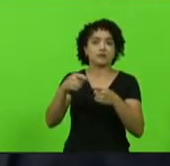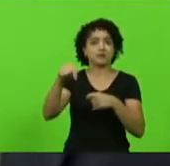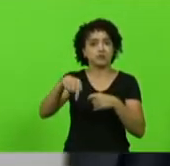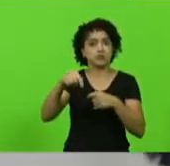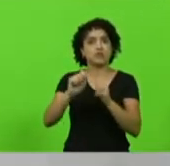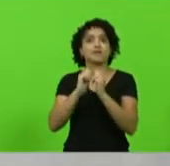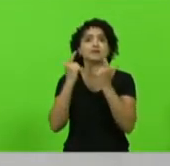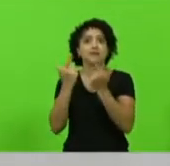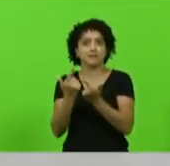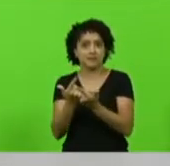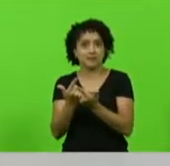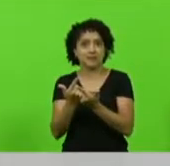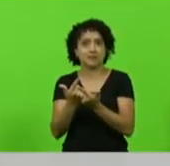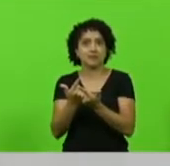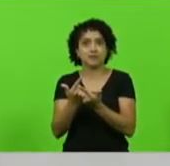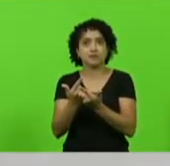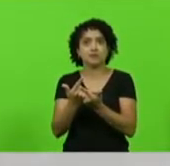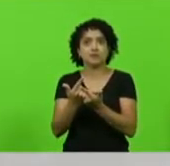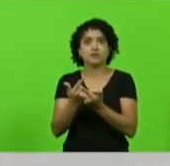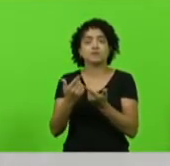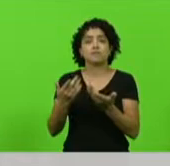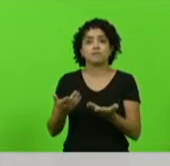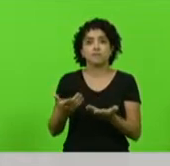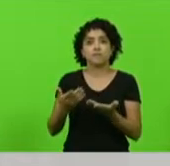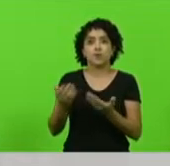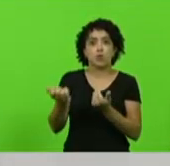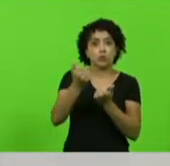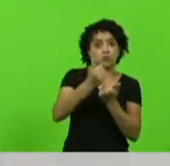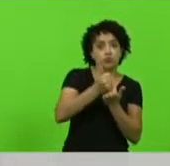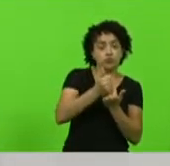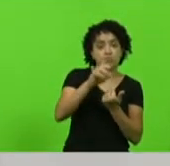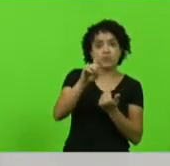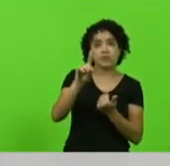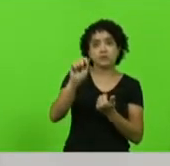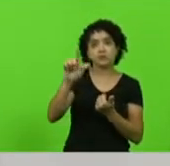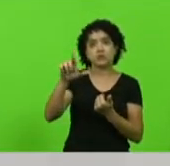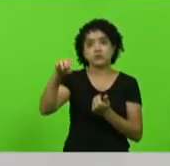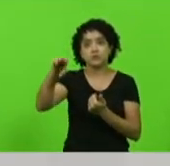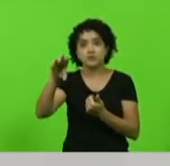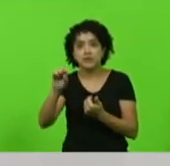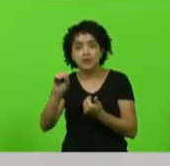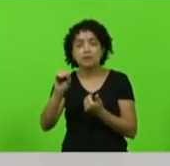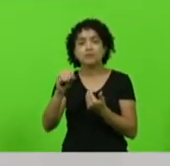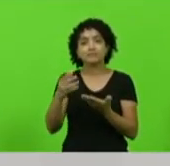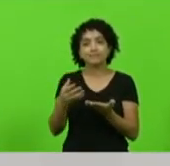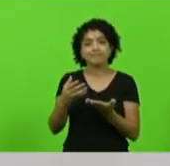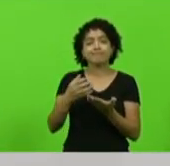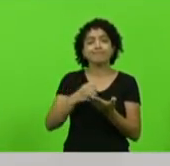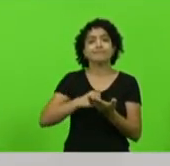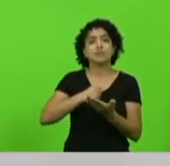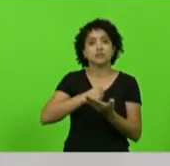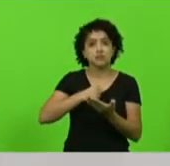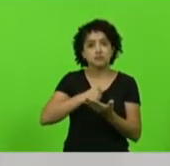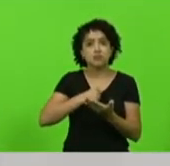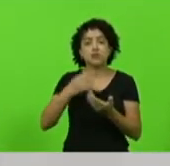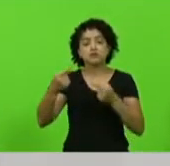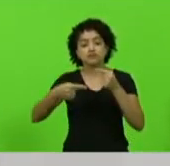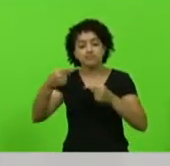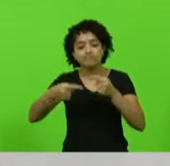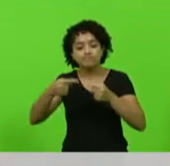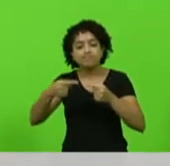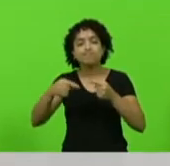deputados, contando o Dalmo como suplente. E eles fazem muita falta nos debates do dia a dia aqui da